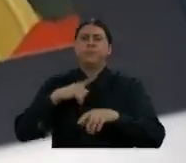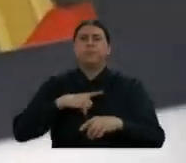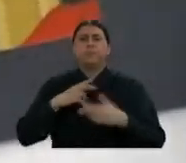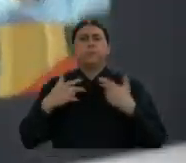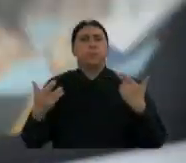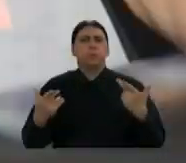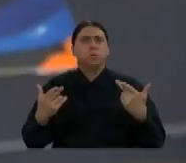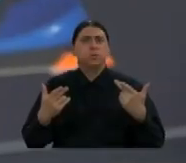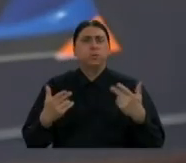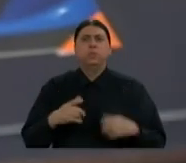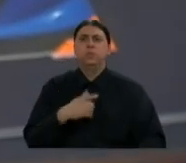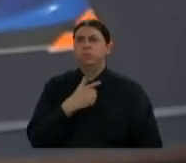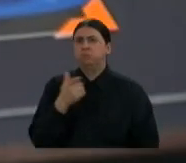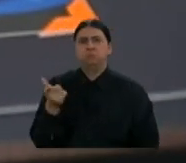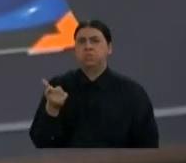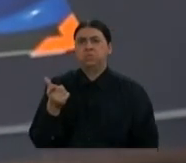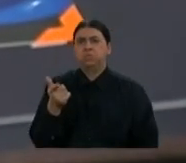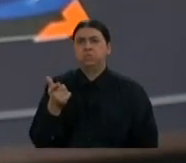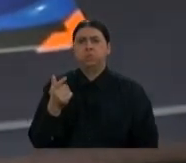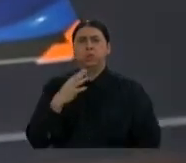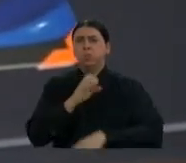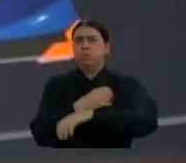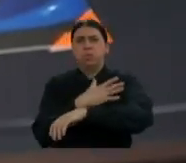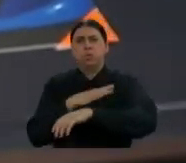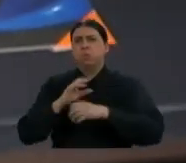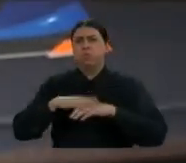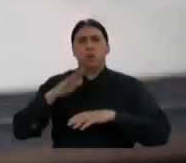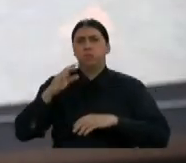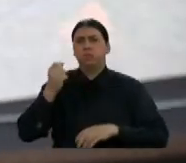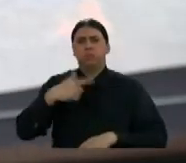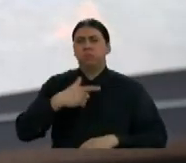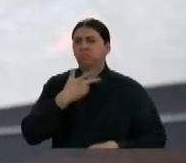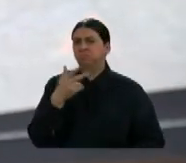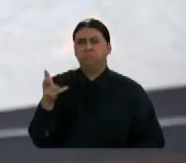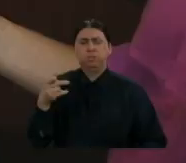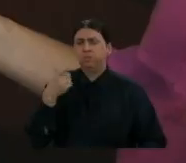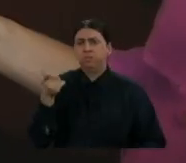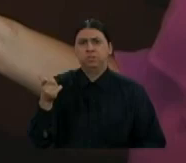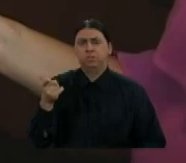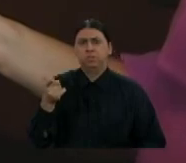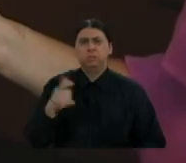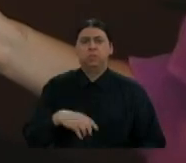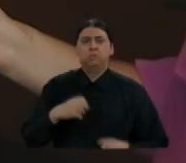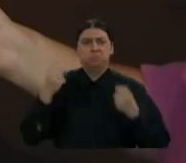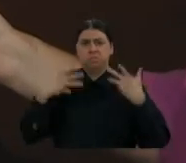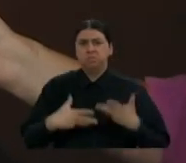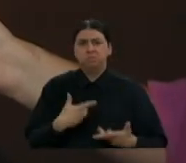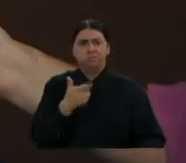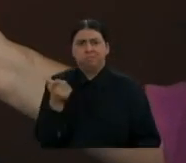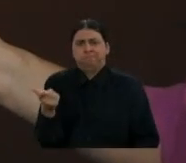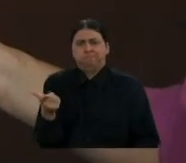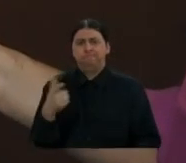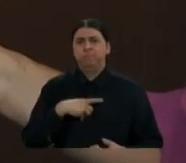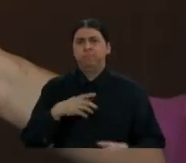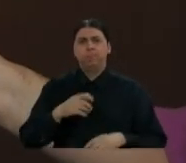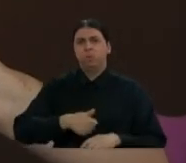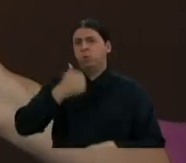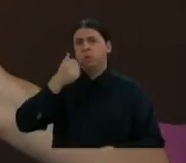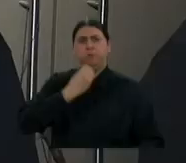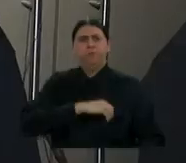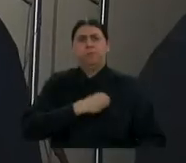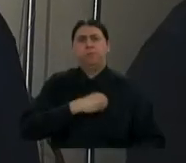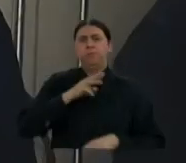não tem outra emoção maior que essa um dos melhores momentos da nossa